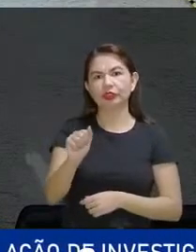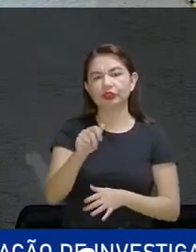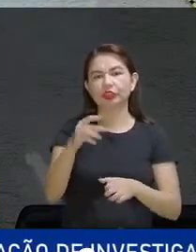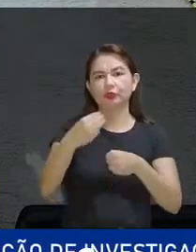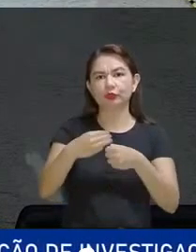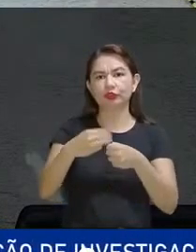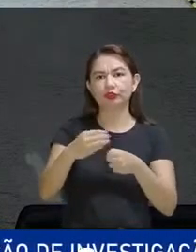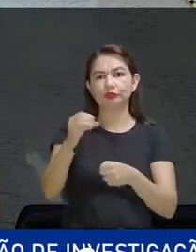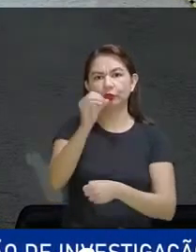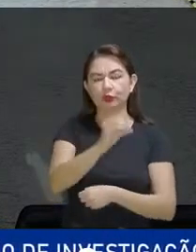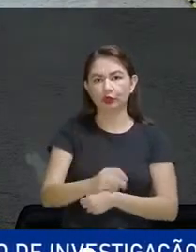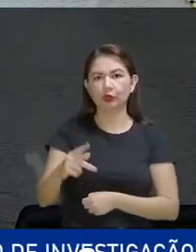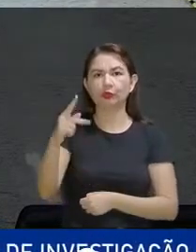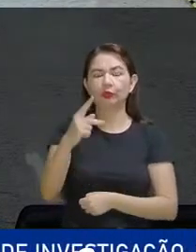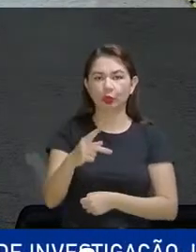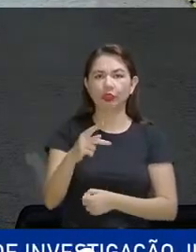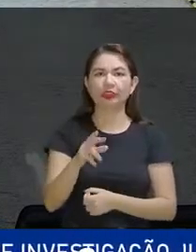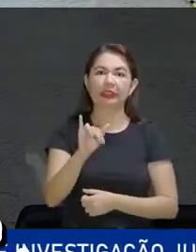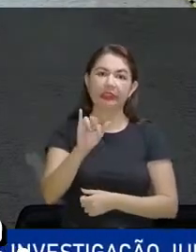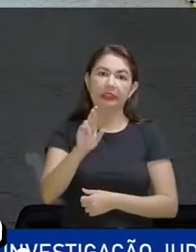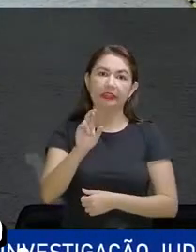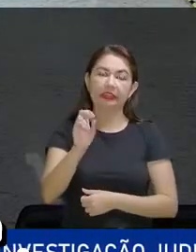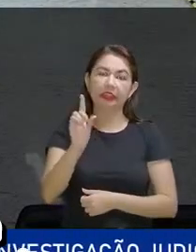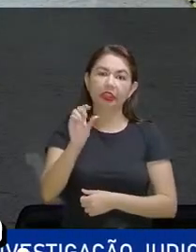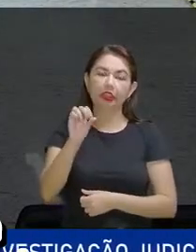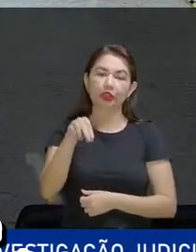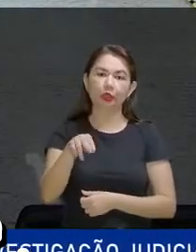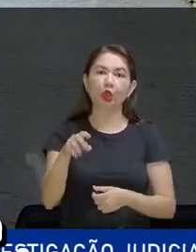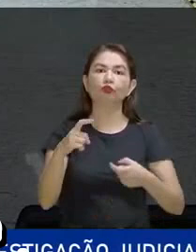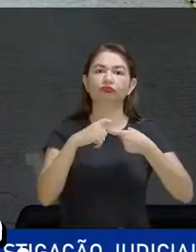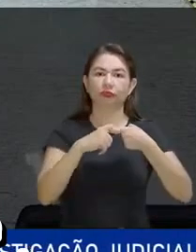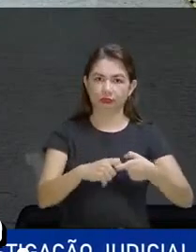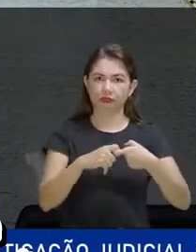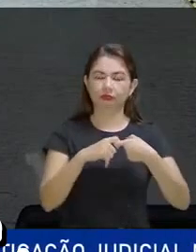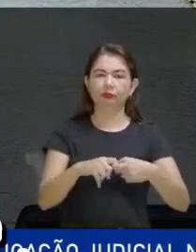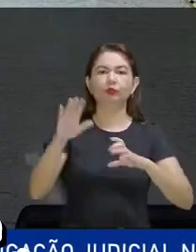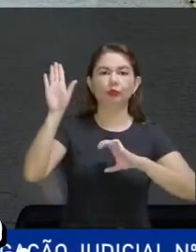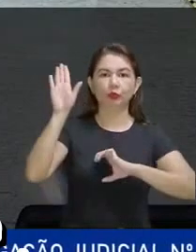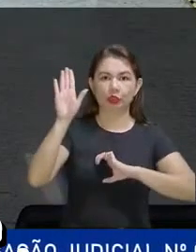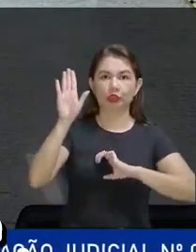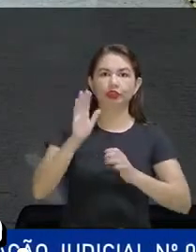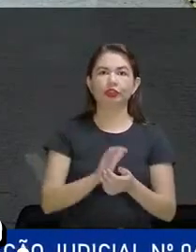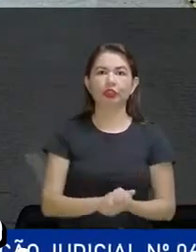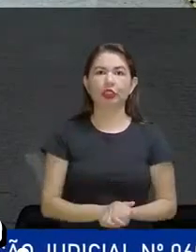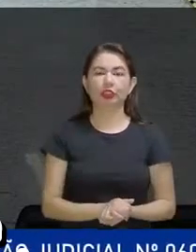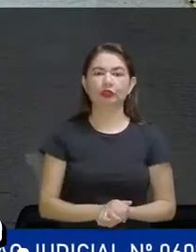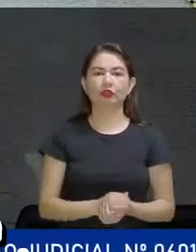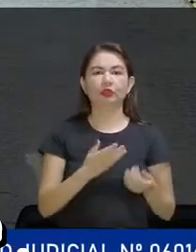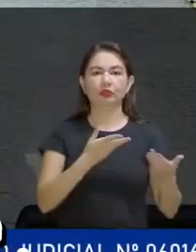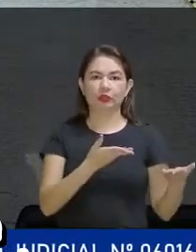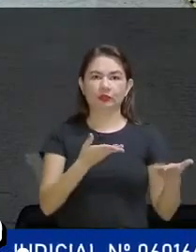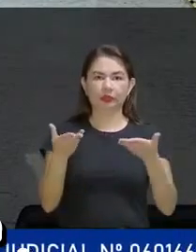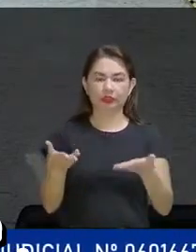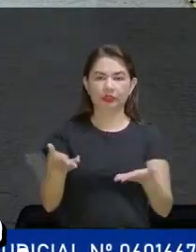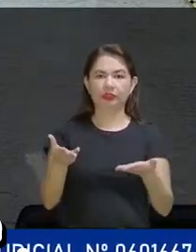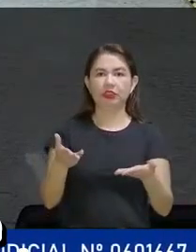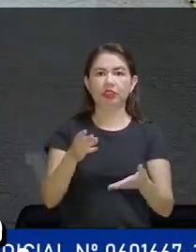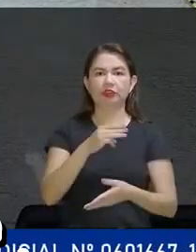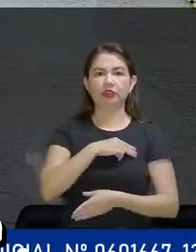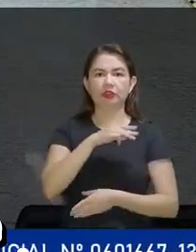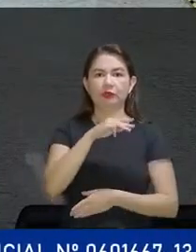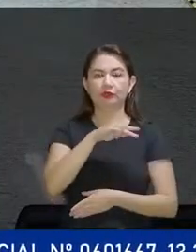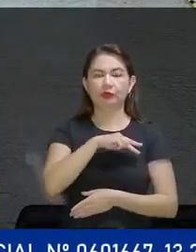é envolvido com algum candidato, conforme os prints também que eu relaciono a seguir e que foram apresentados pelo Ministério